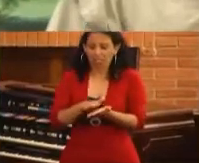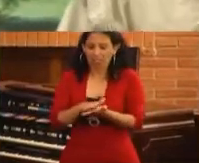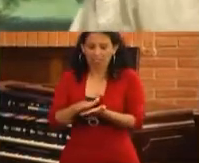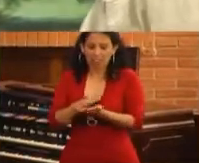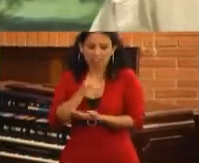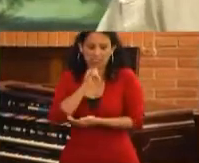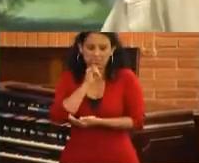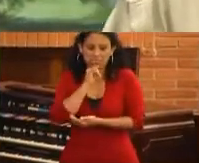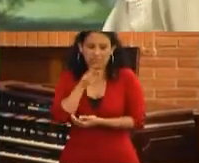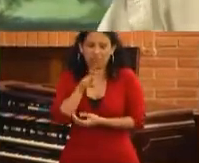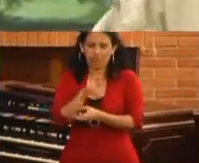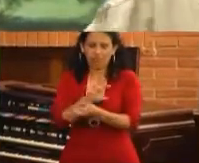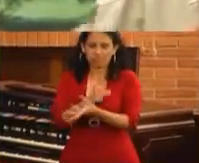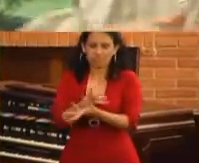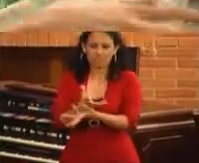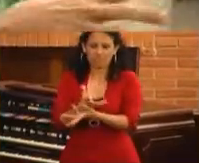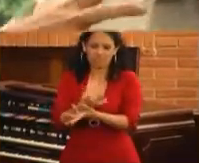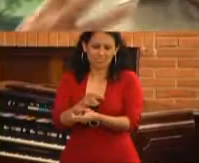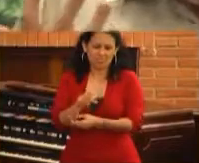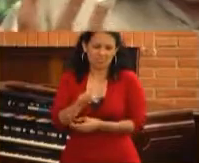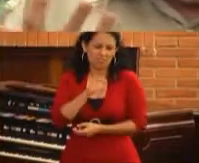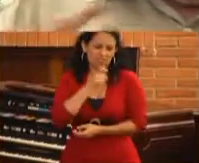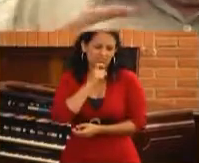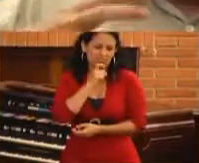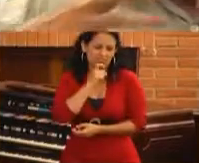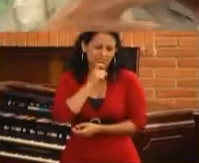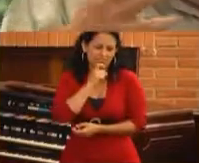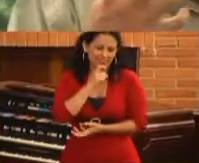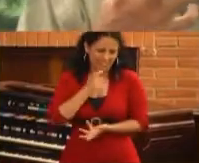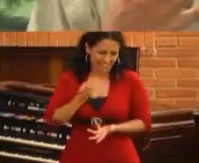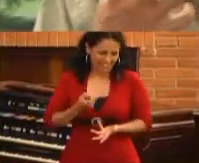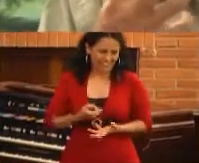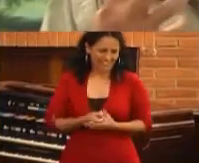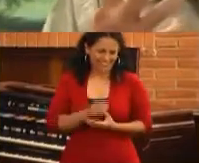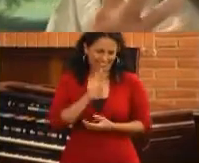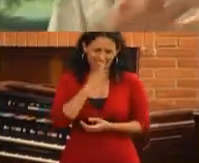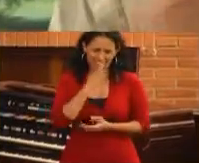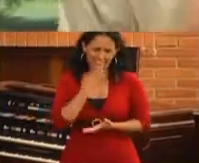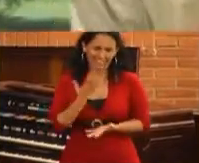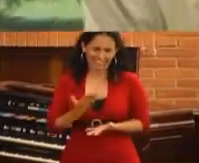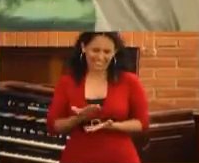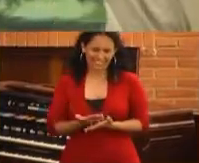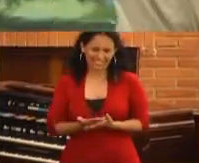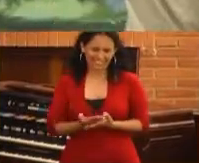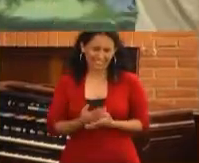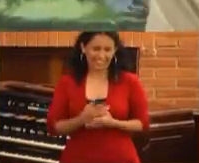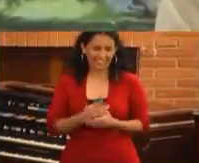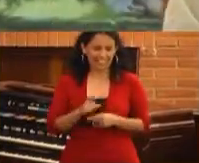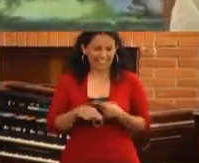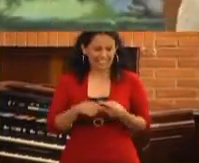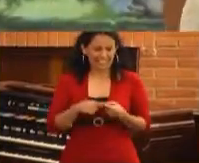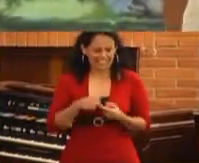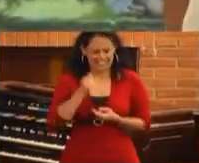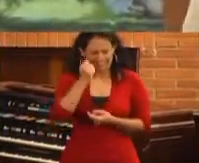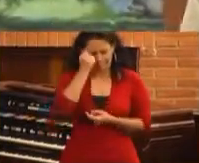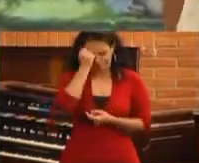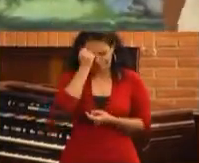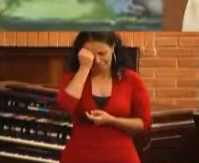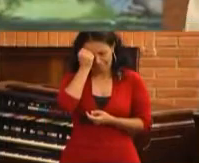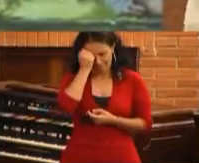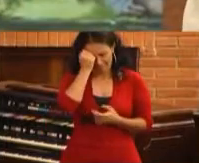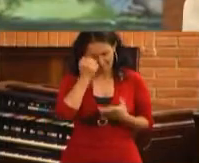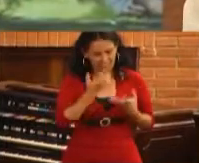primeiro plano, eu preciso descobrir este plano rico de Deus, das coisas